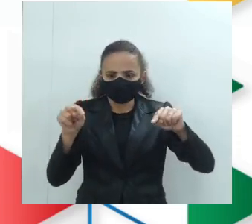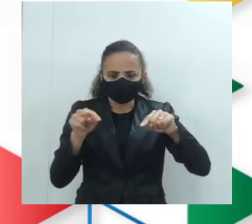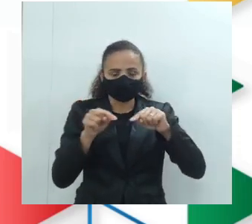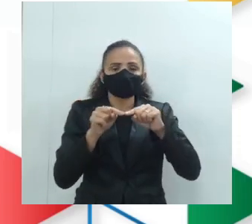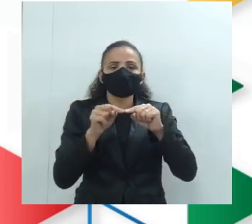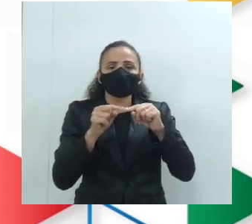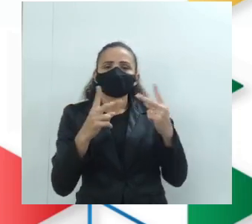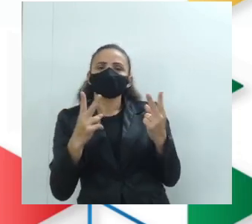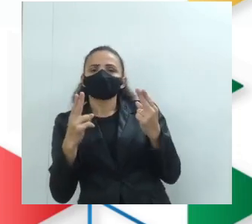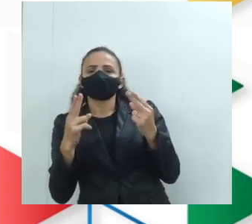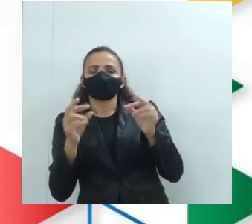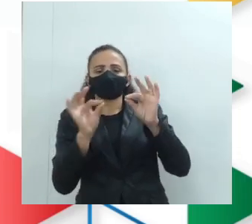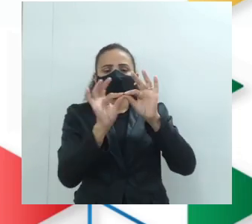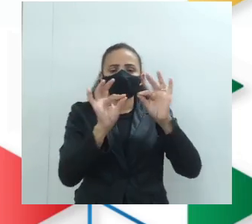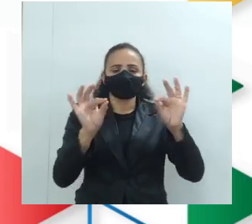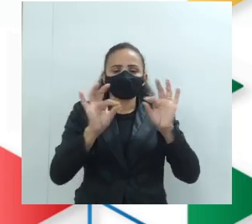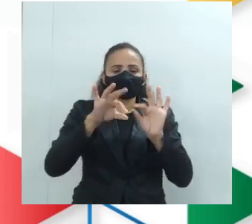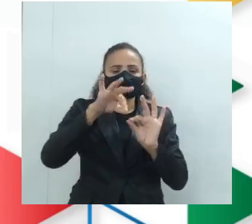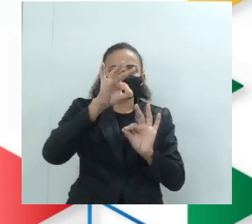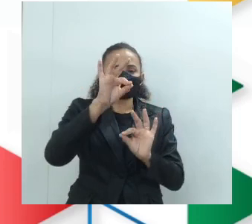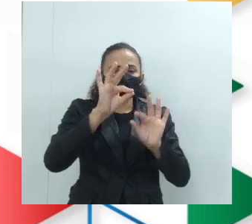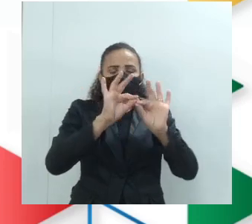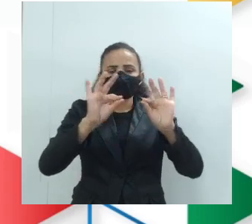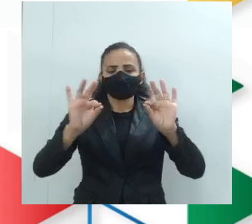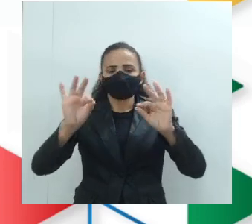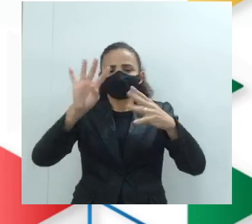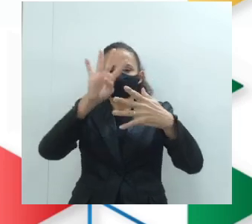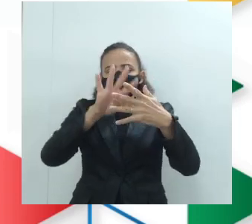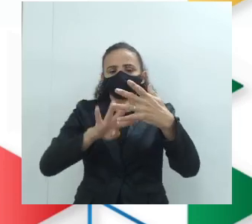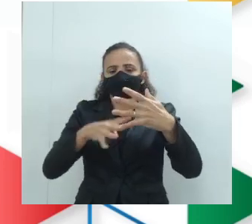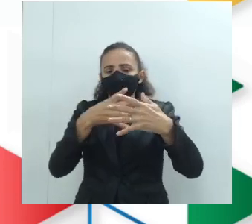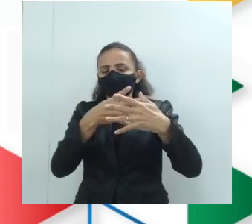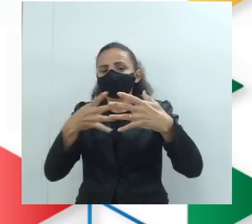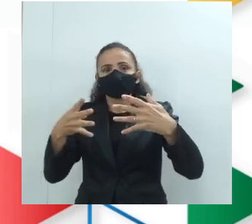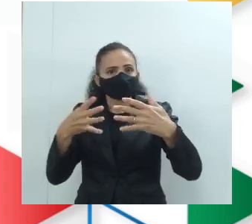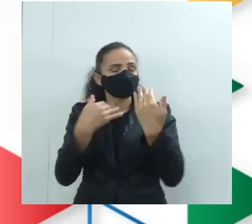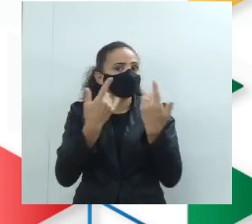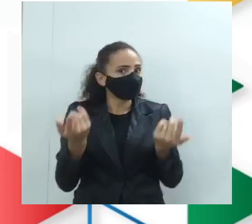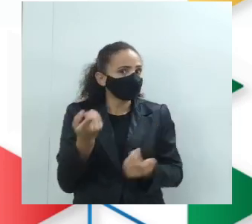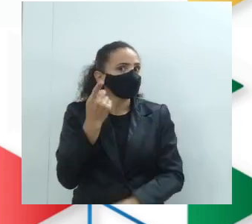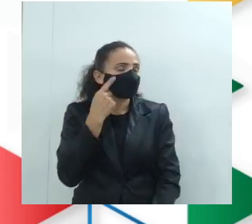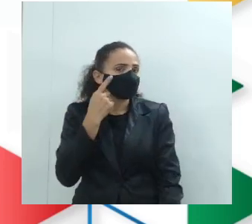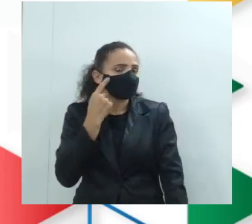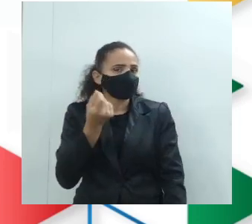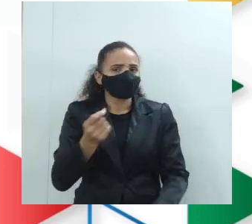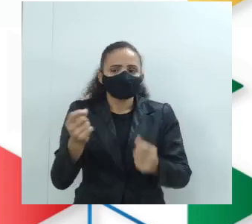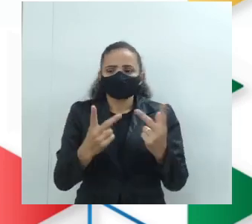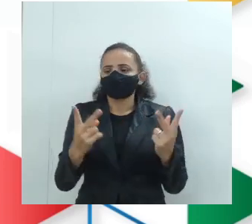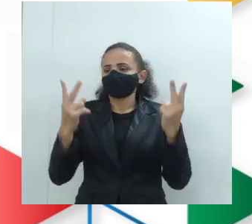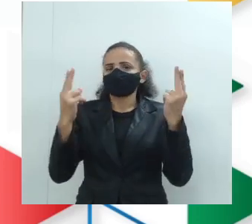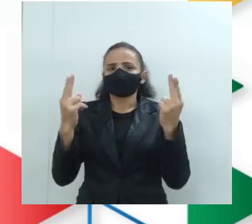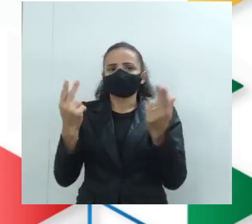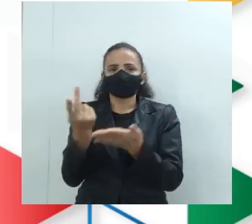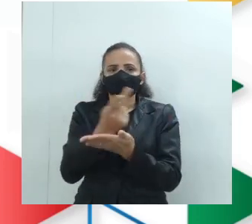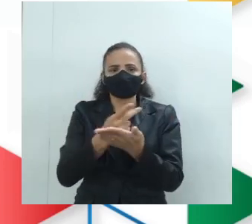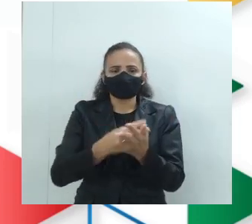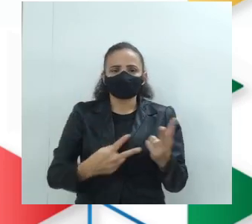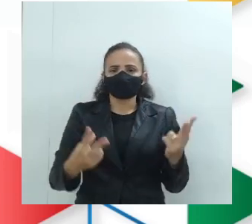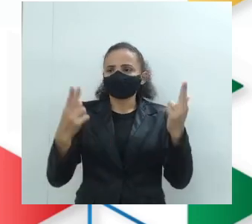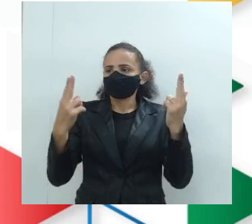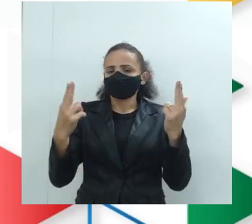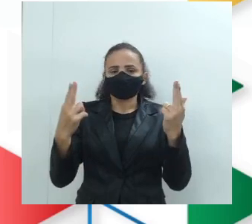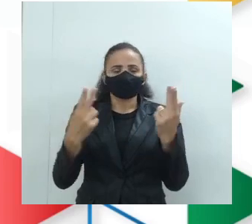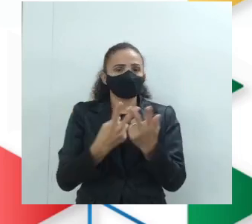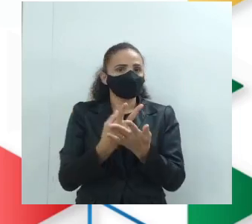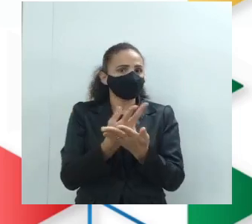os quadrinhos são na malha quadriculadas, não tem como ter diferente, ok? Então, quando duas imagens são reflexo uma